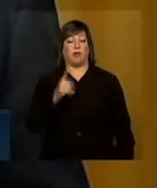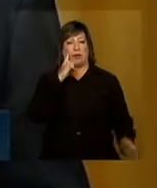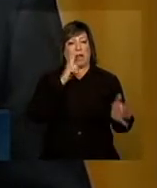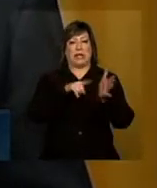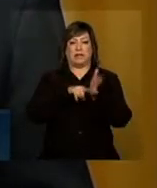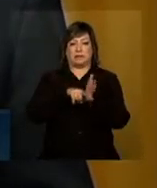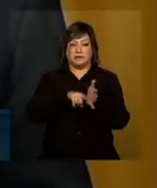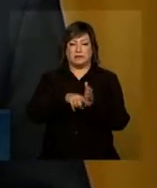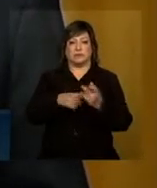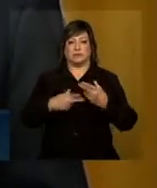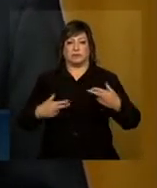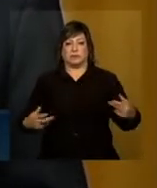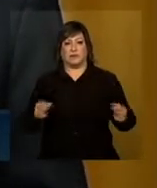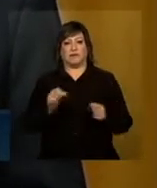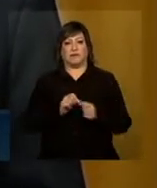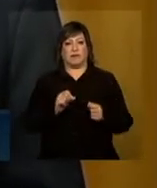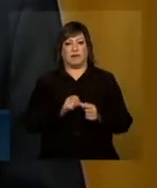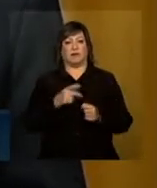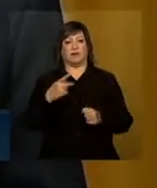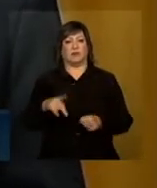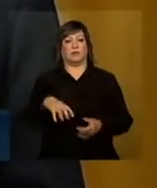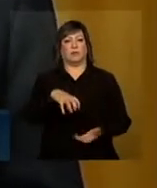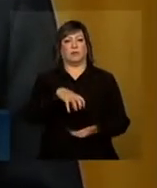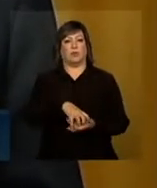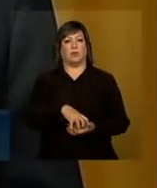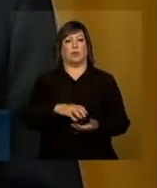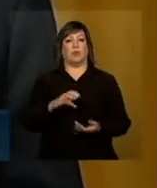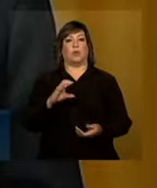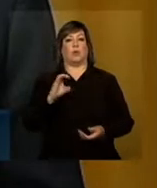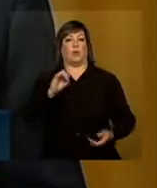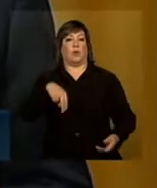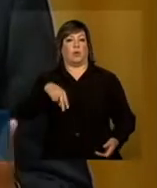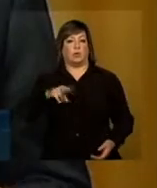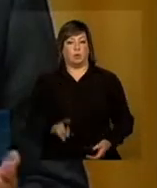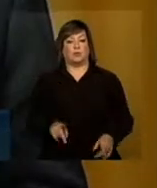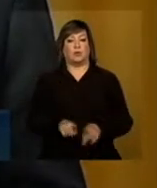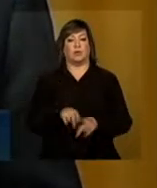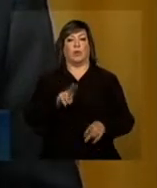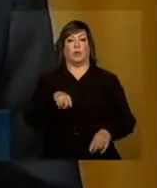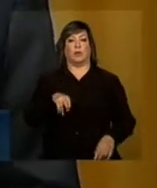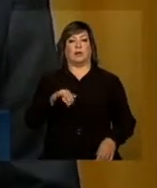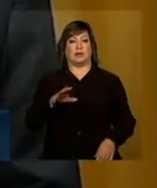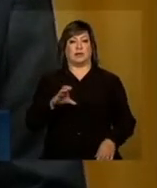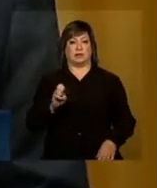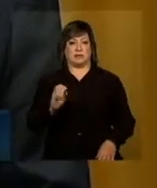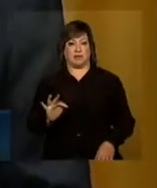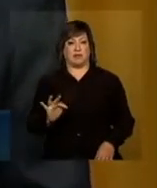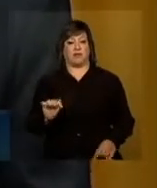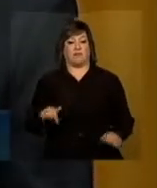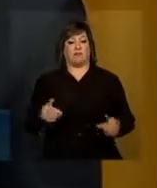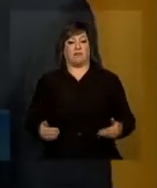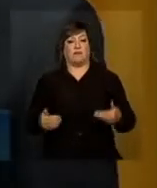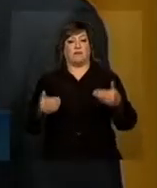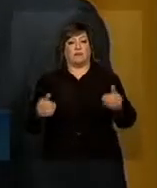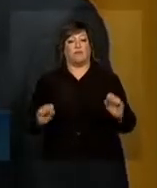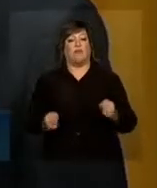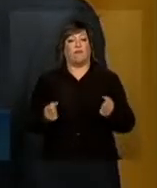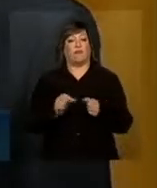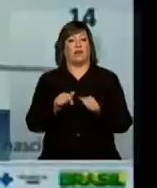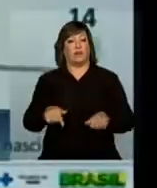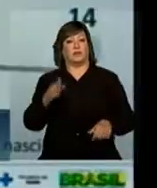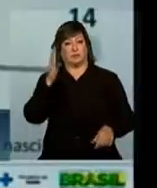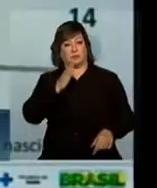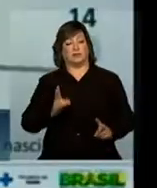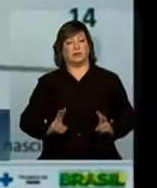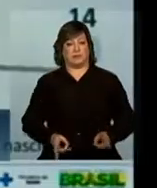análise externa feita pelo grupo da ONU, Unicef à frente, reforçando o que a gente já tem feito cotidianamente no Brasil.